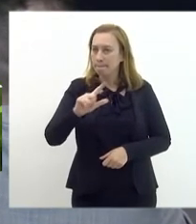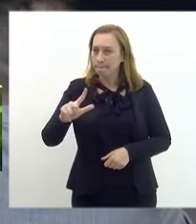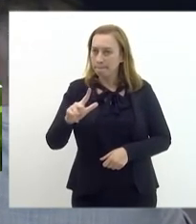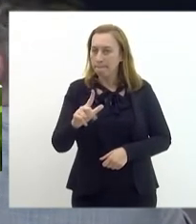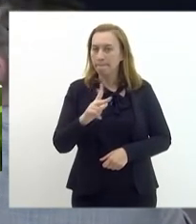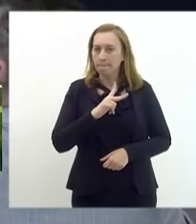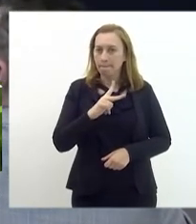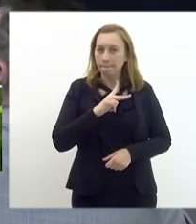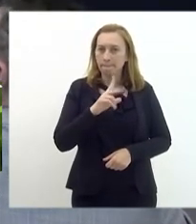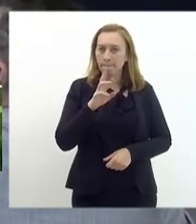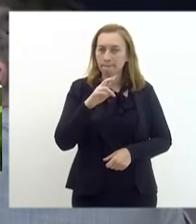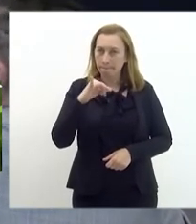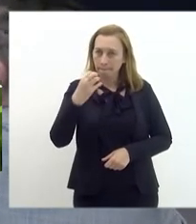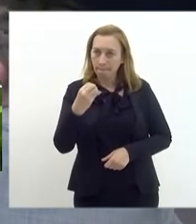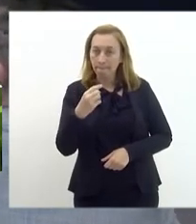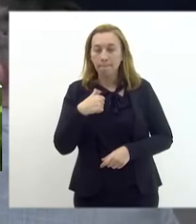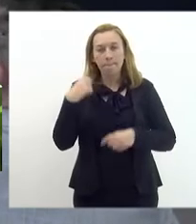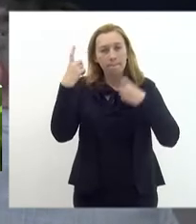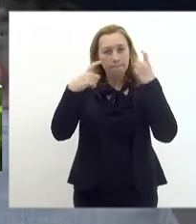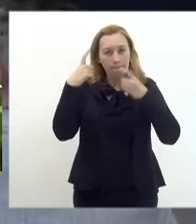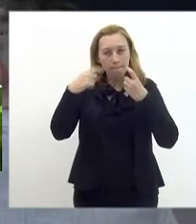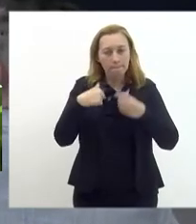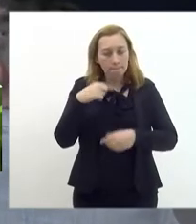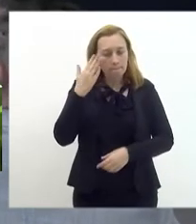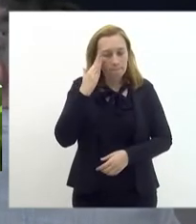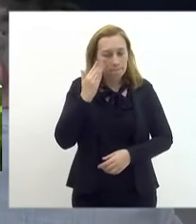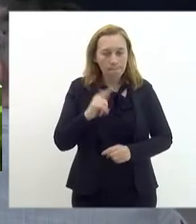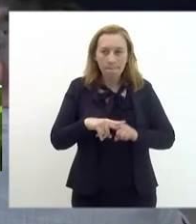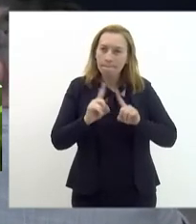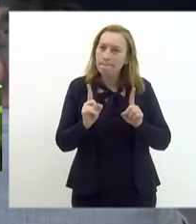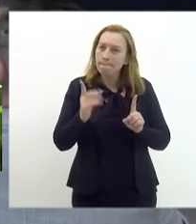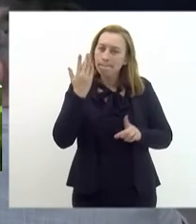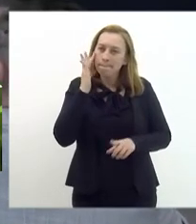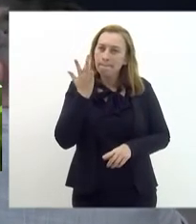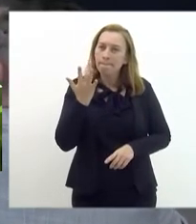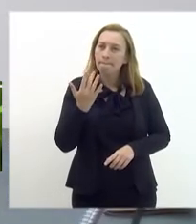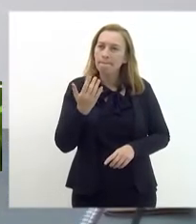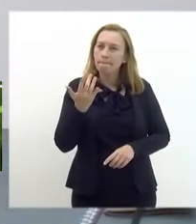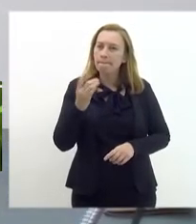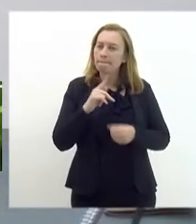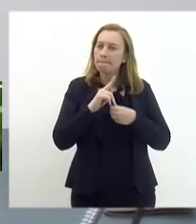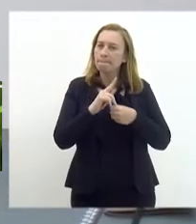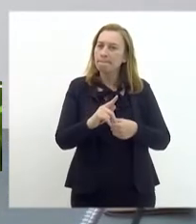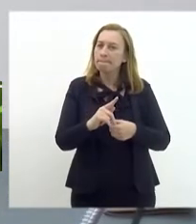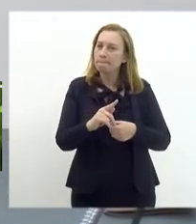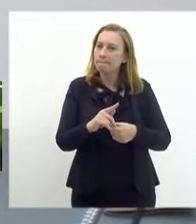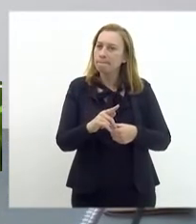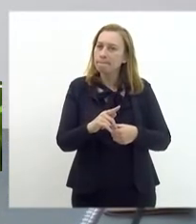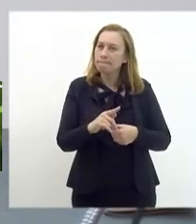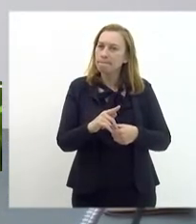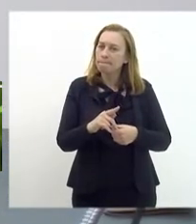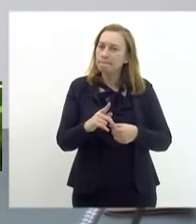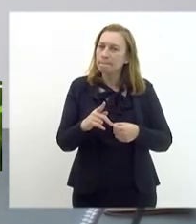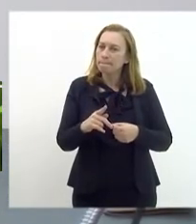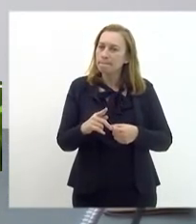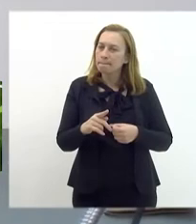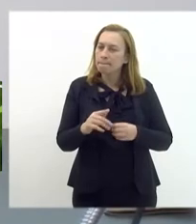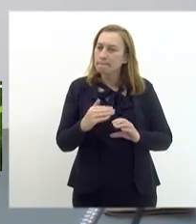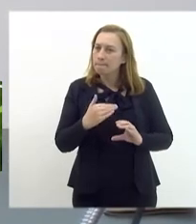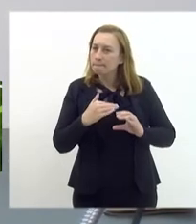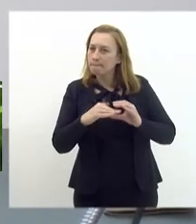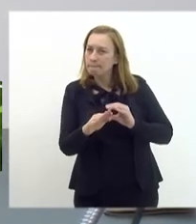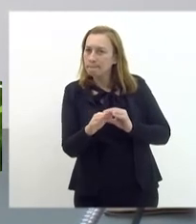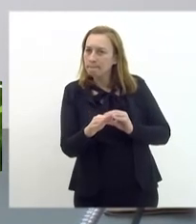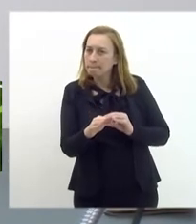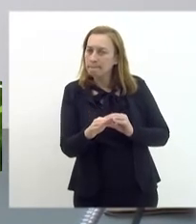que essa preocupação, que eu consigo entender, mas eu acho que a procuradoria vai, né, ao encaminhar